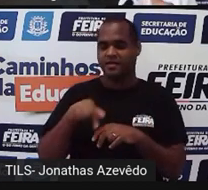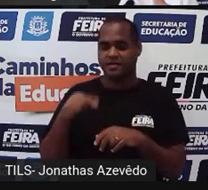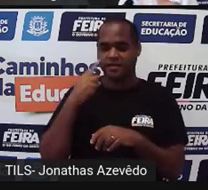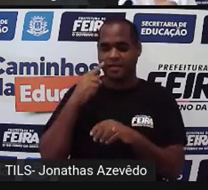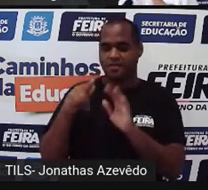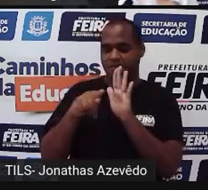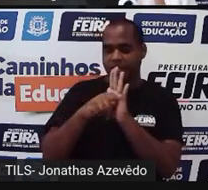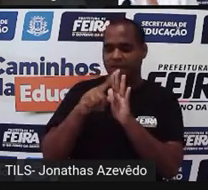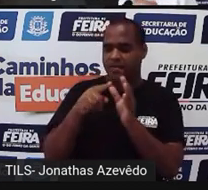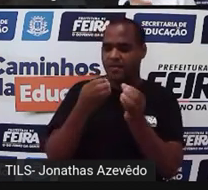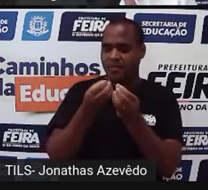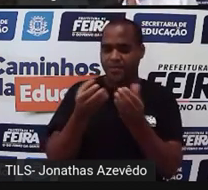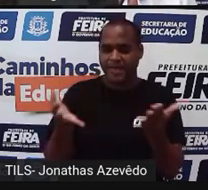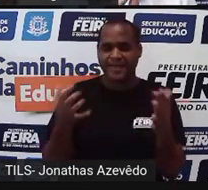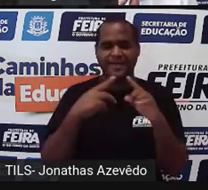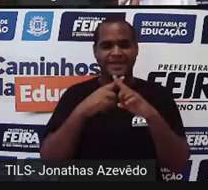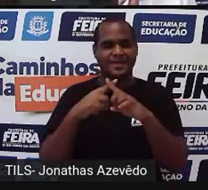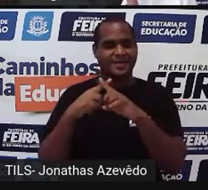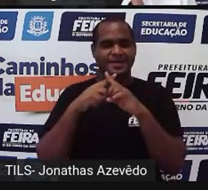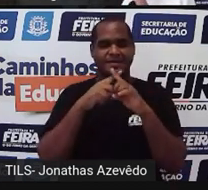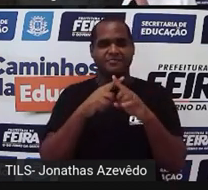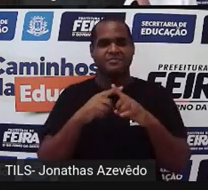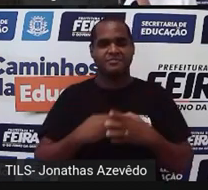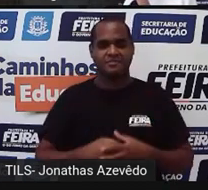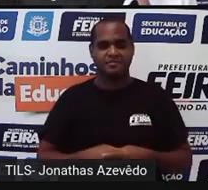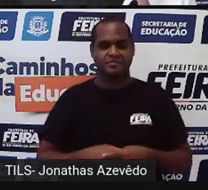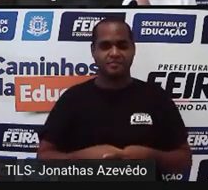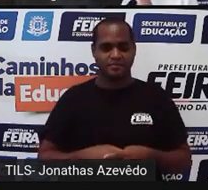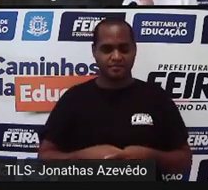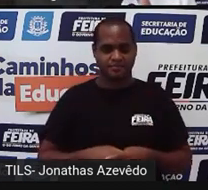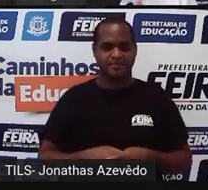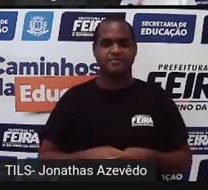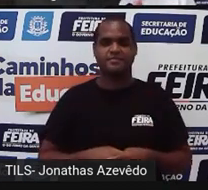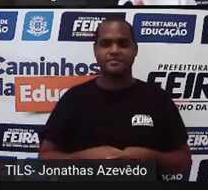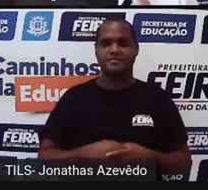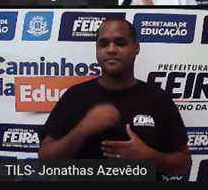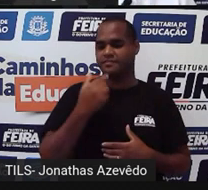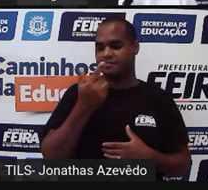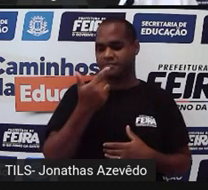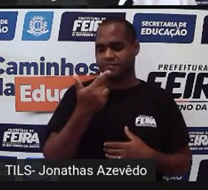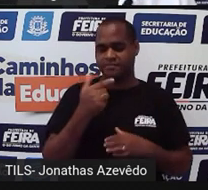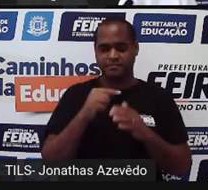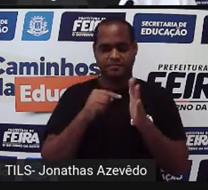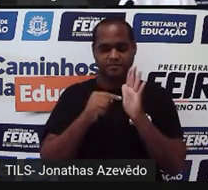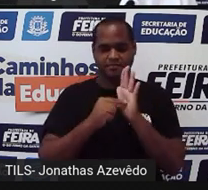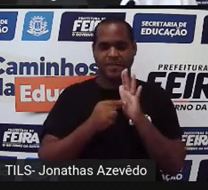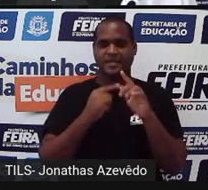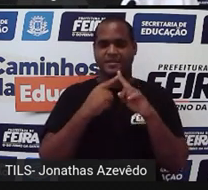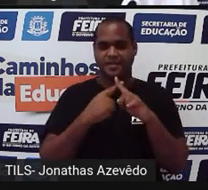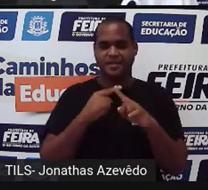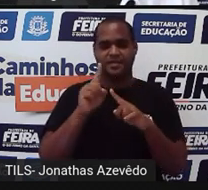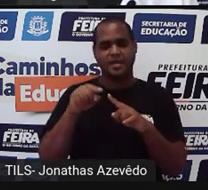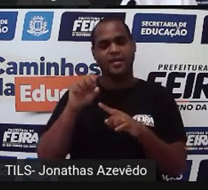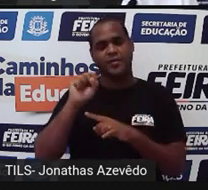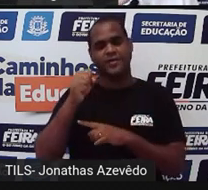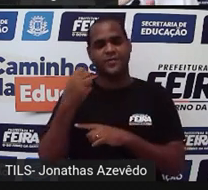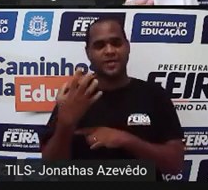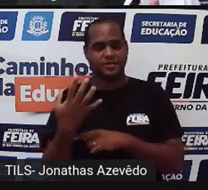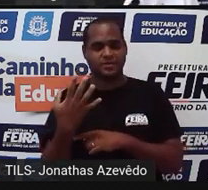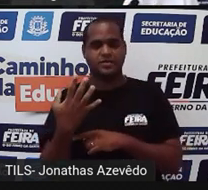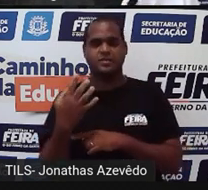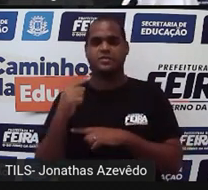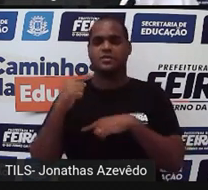da distribuição da multiplicação. Então eu faço 12 vezes 7, que dá 84.